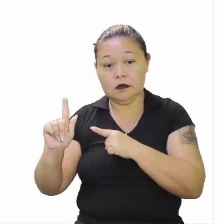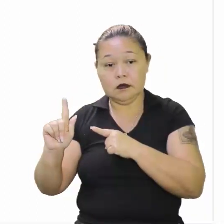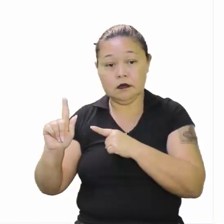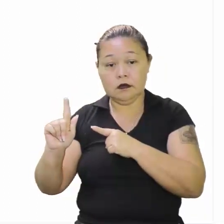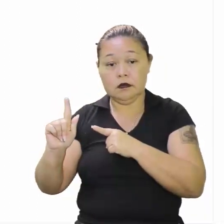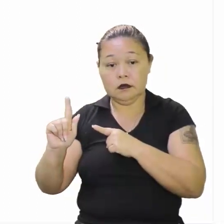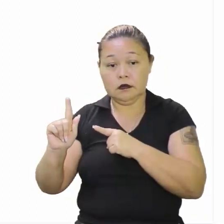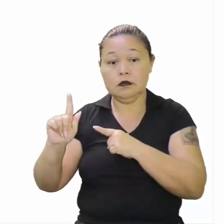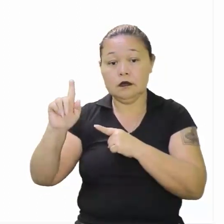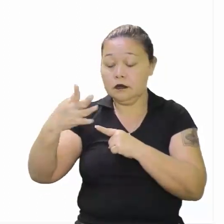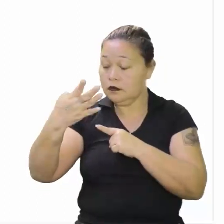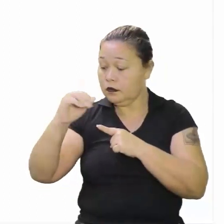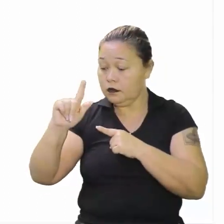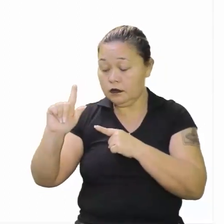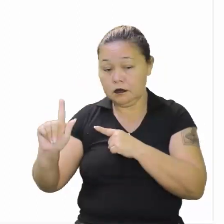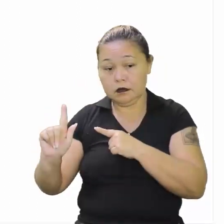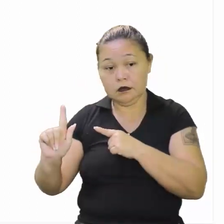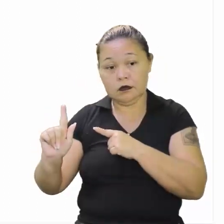é 400.